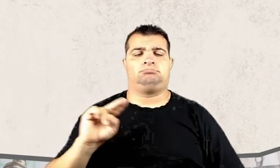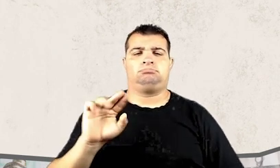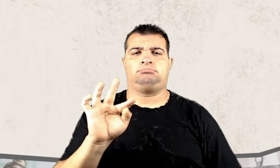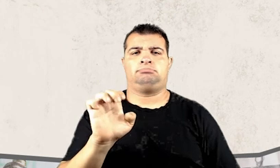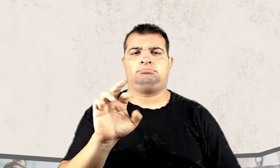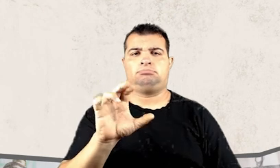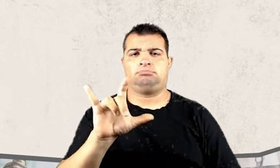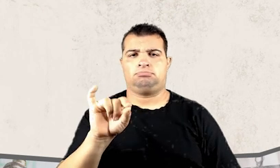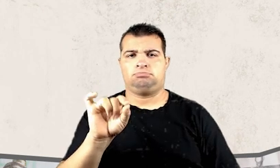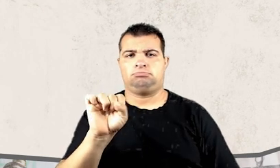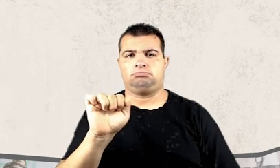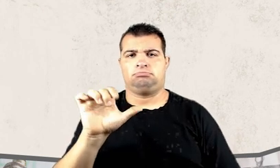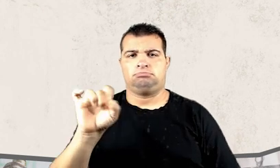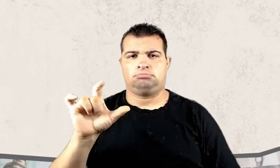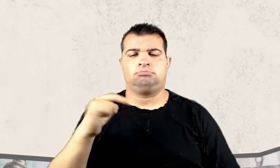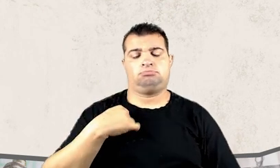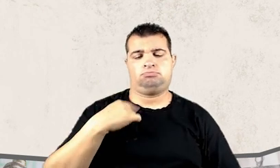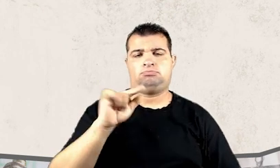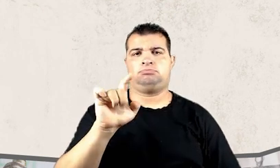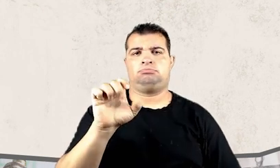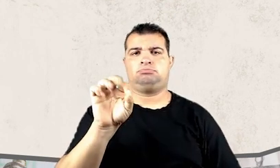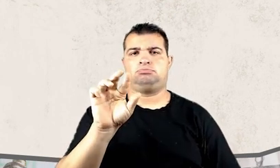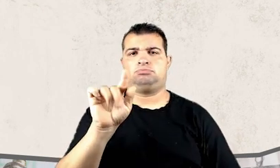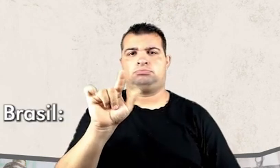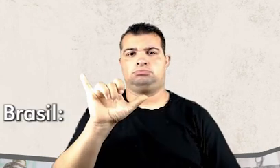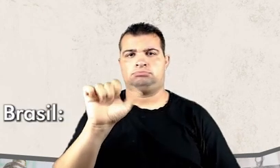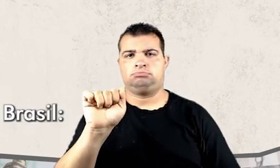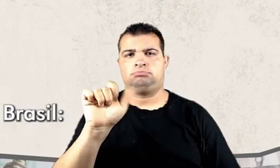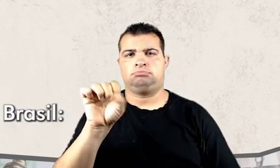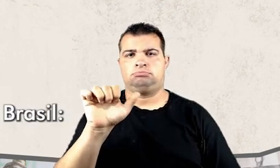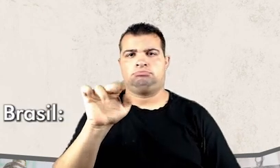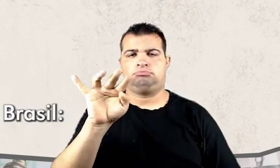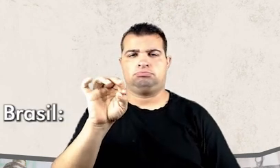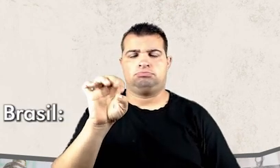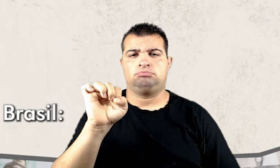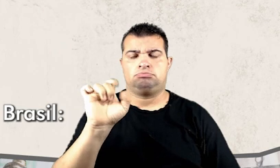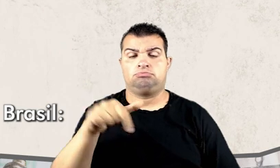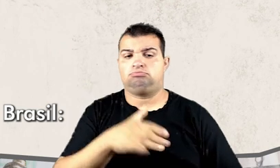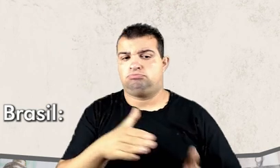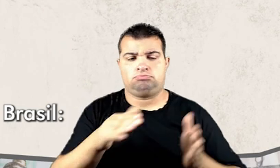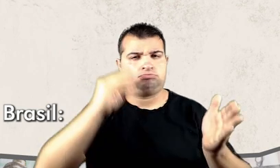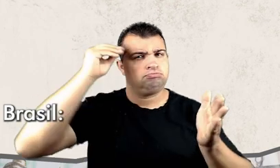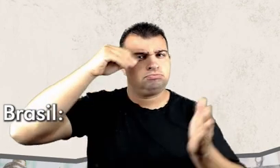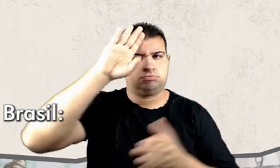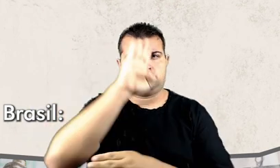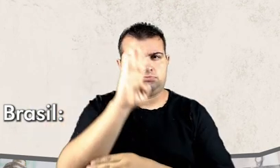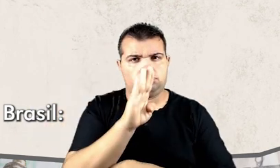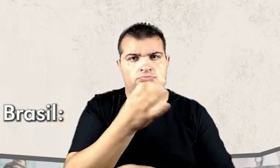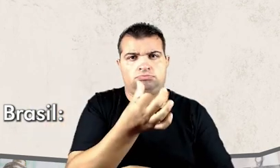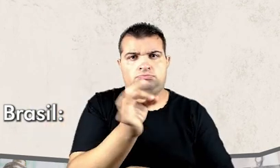Eu sou Tércio Sacol. E eu sou Georgia Santos. E esse é o Caminhos da Psicologia no